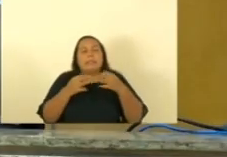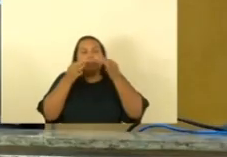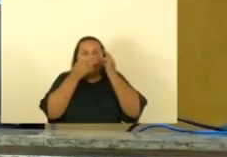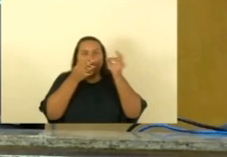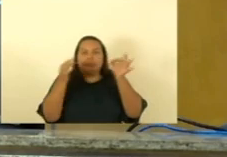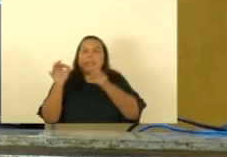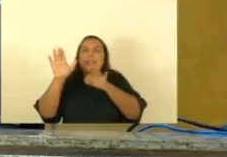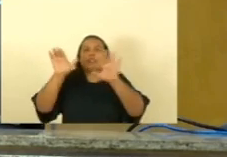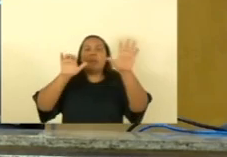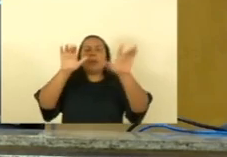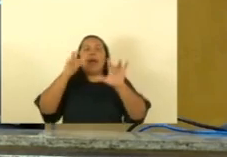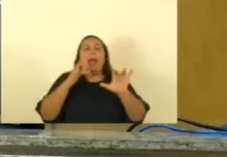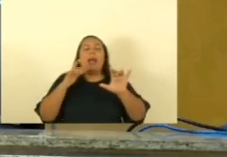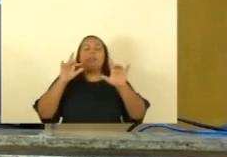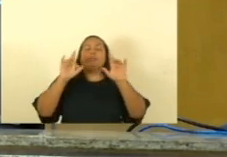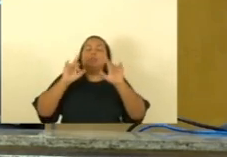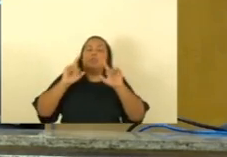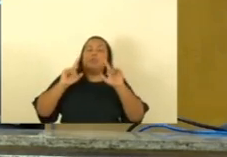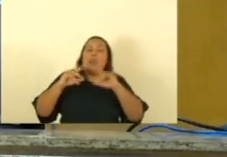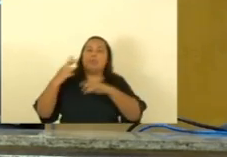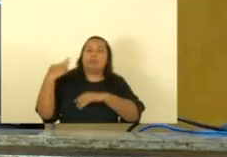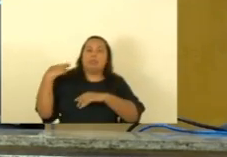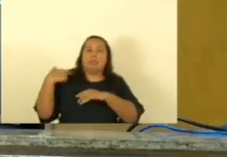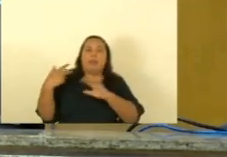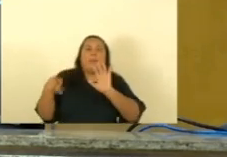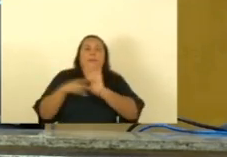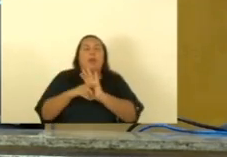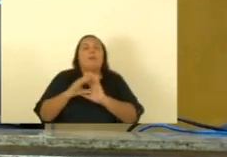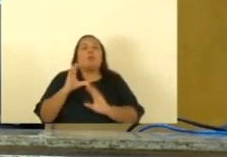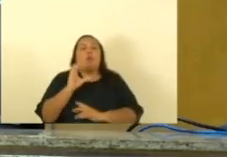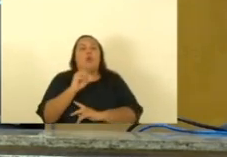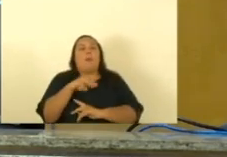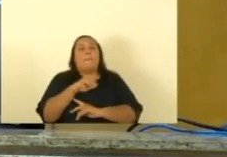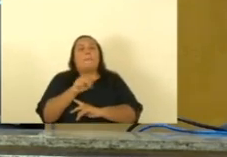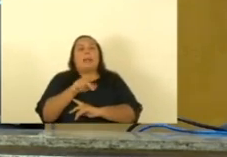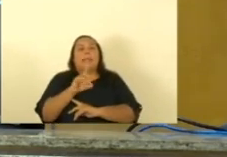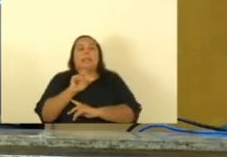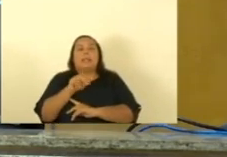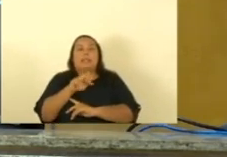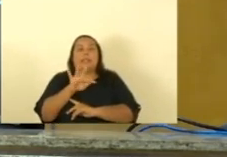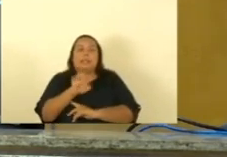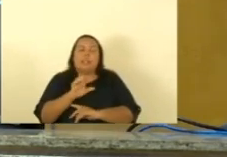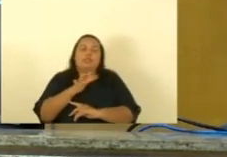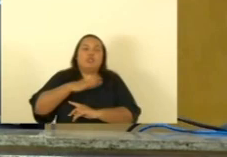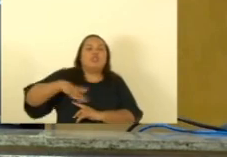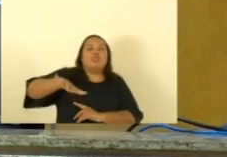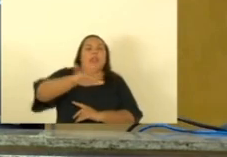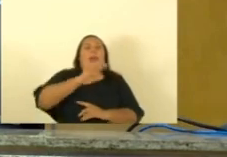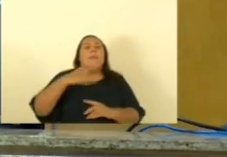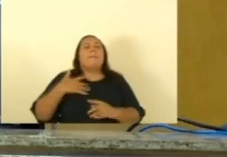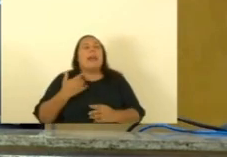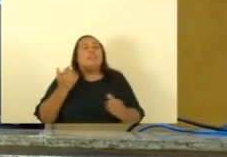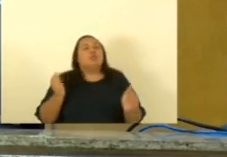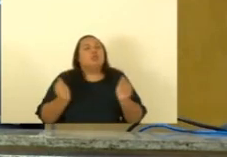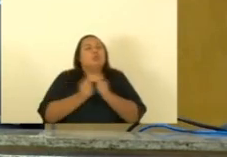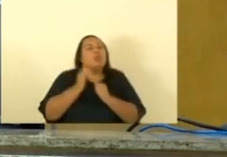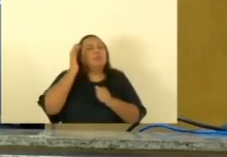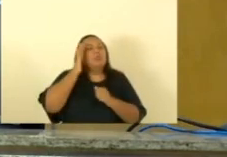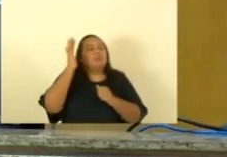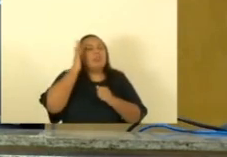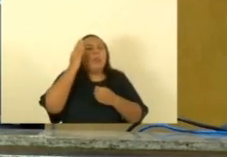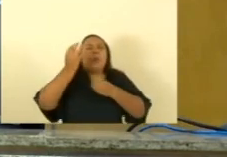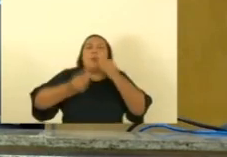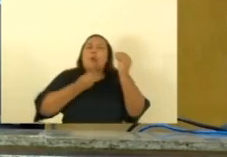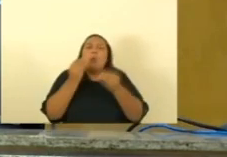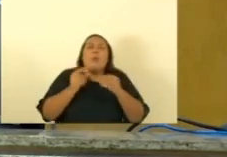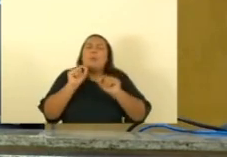a chefia da Polícia Militar, no caso o comandante-geral e os comandantes de batalhões, para que possam fazer uma reflexão com relação de